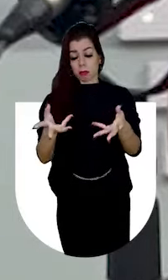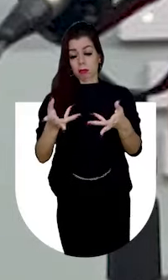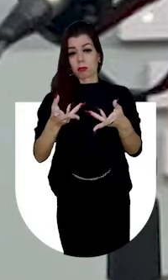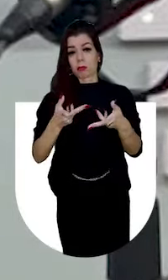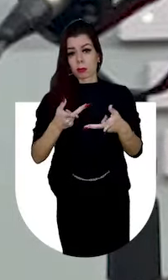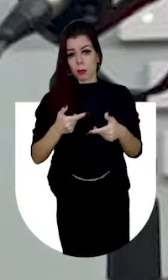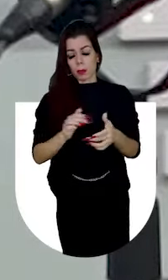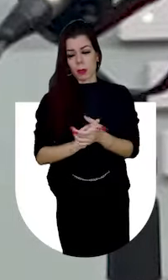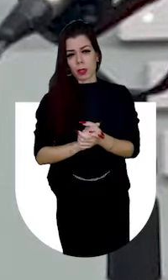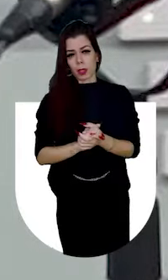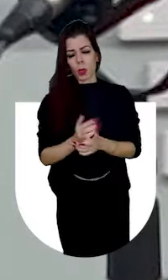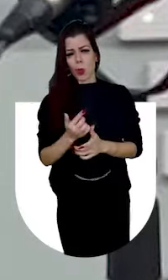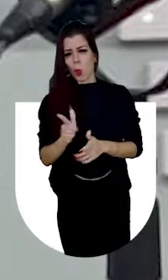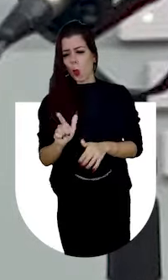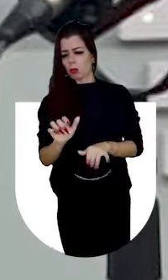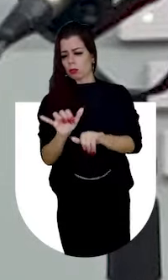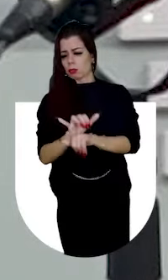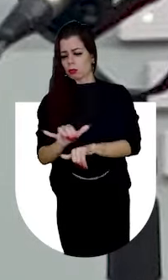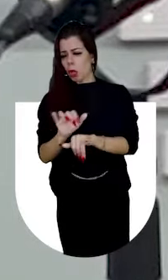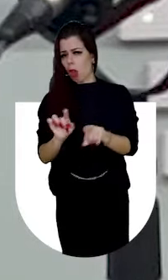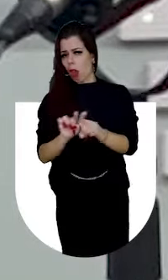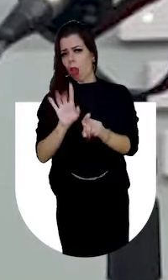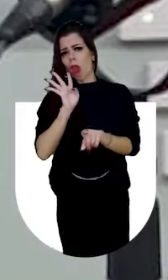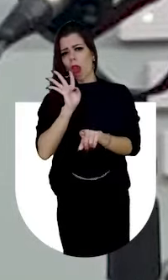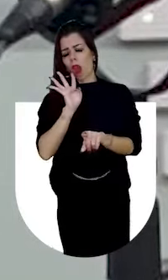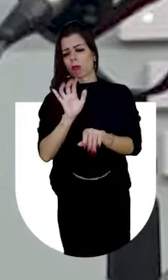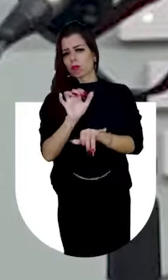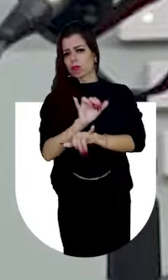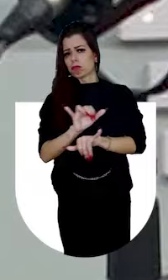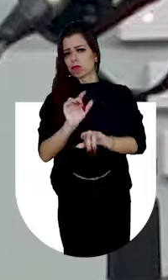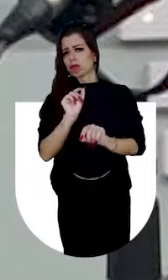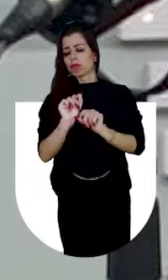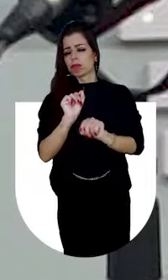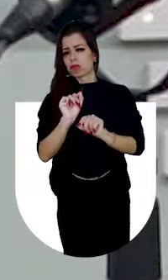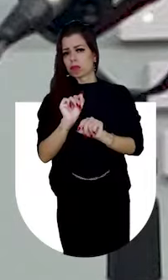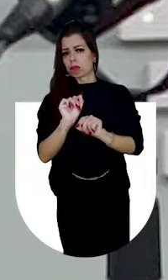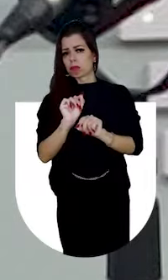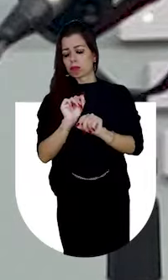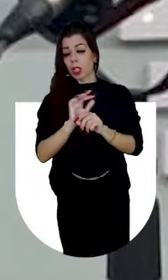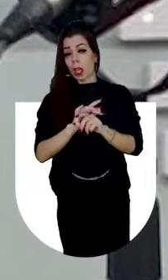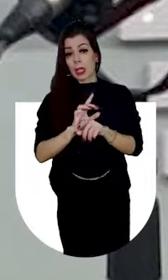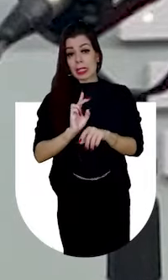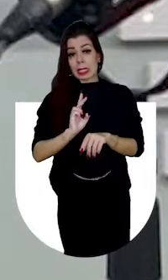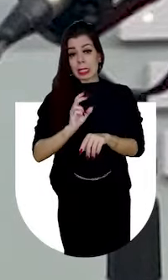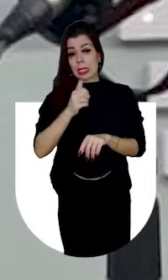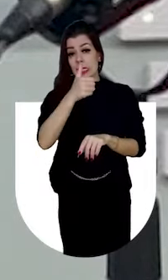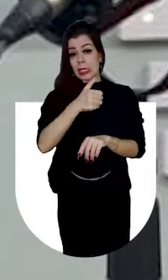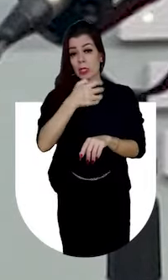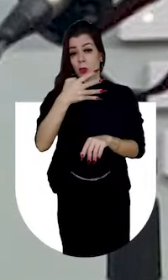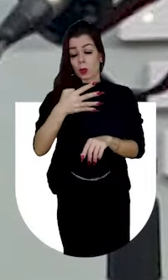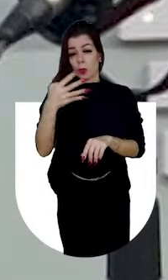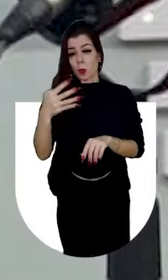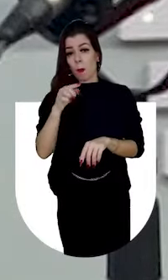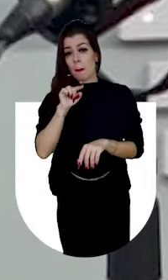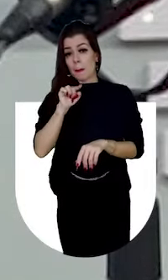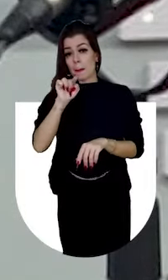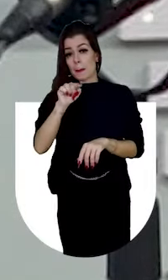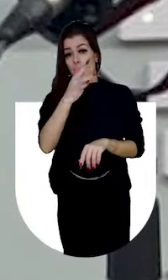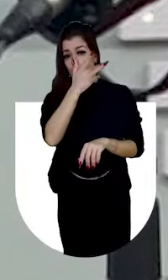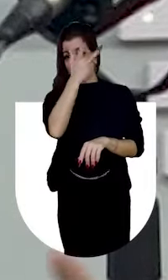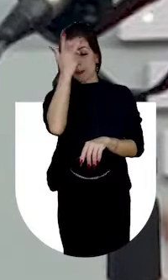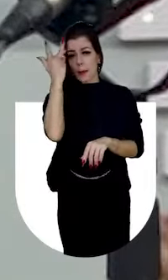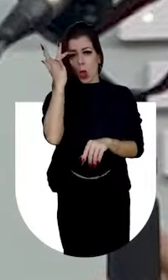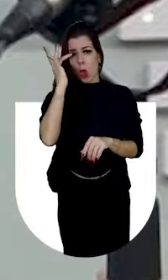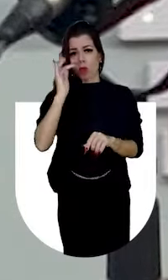mil pessoas foram qualificadas em um ano, né? Sendo Mato Grosso do Sul tendo um modelo de gestão premiado nacionalmente.